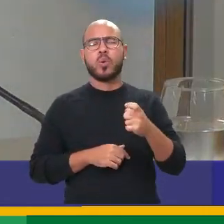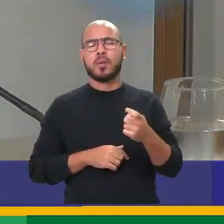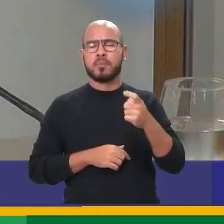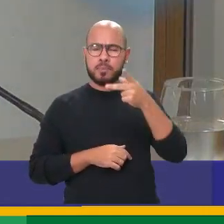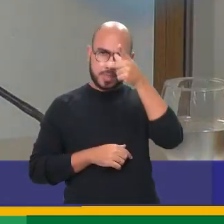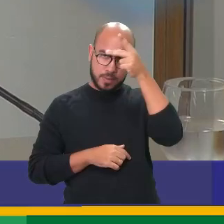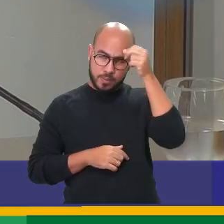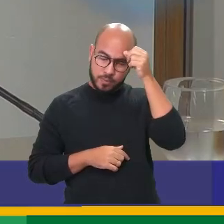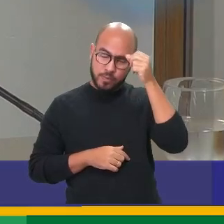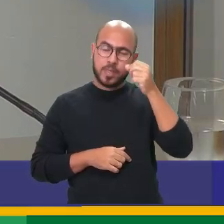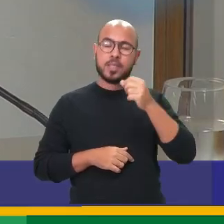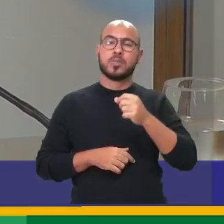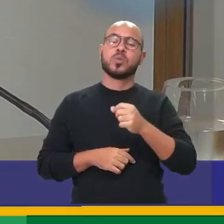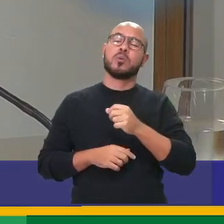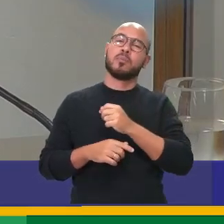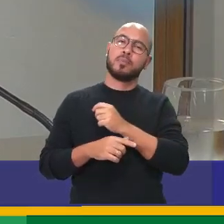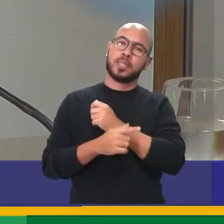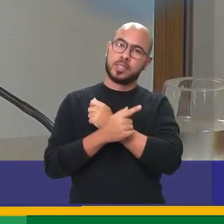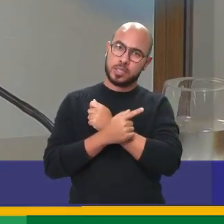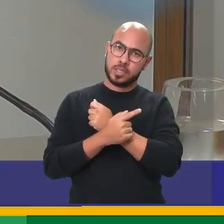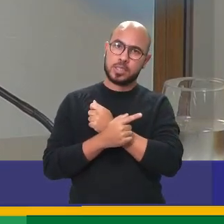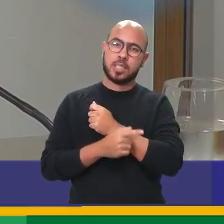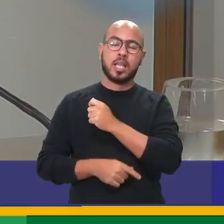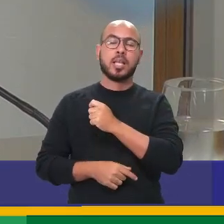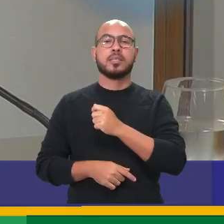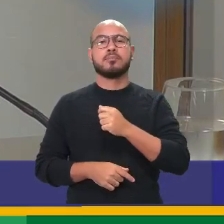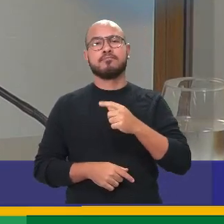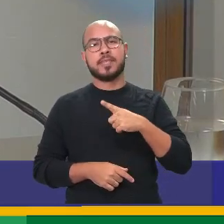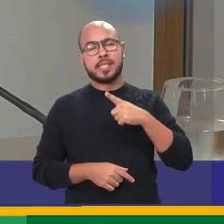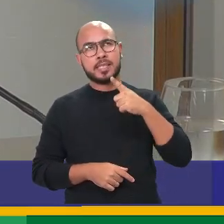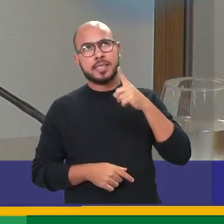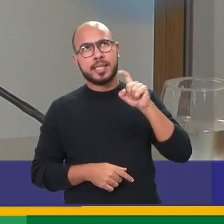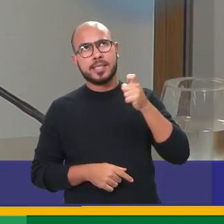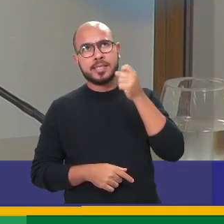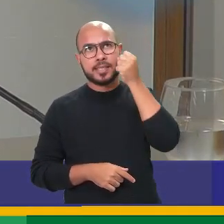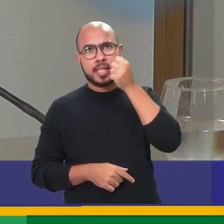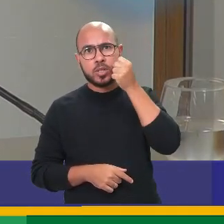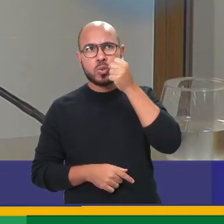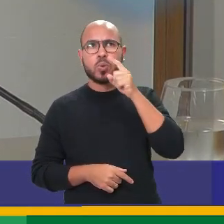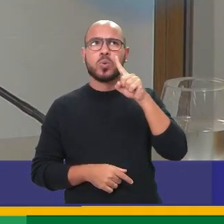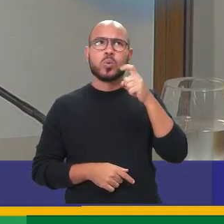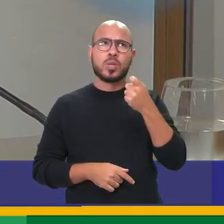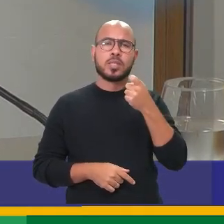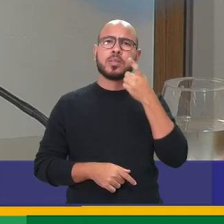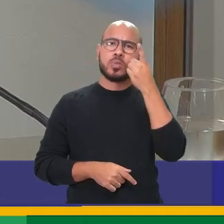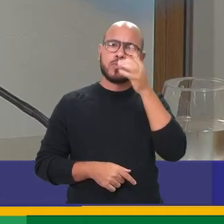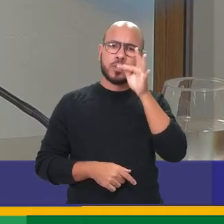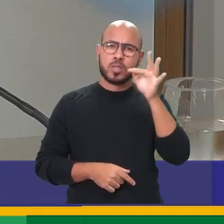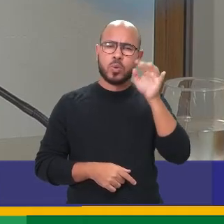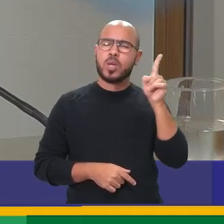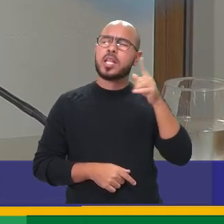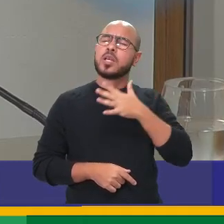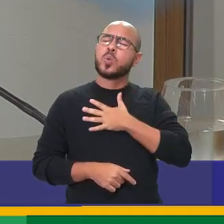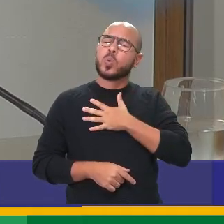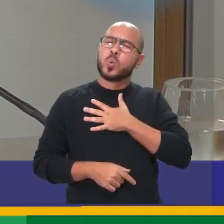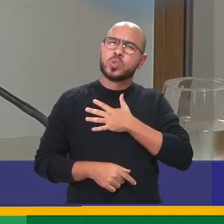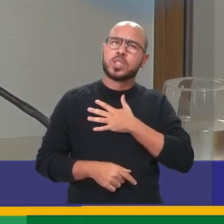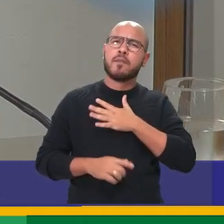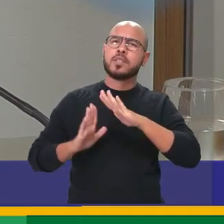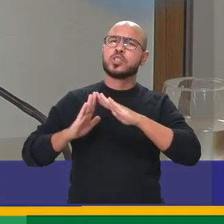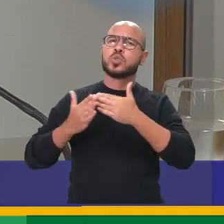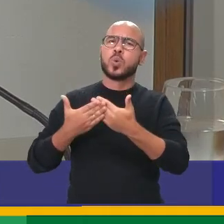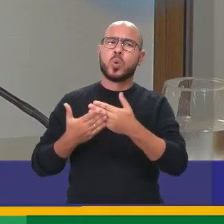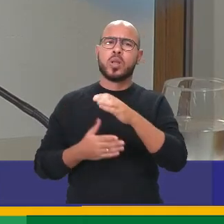ex-senador ex-deputado Federal eh e gostava muito da Emater né sempre foi um um político que